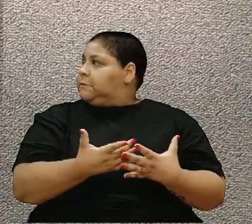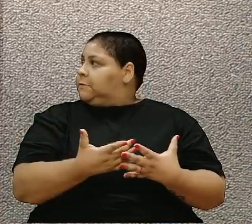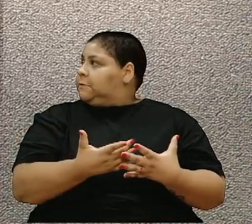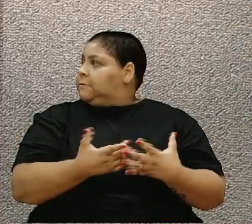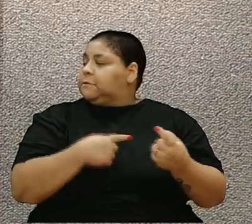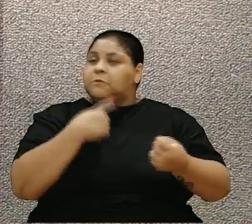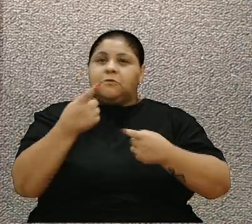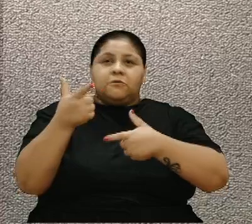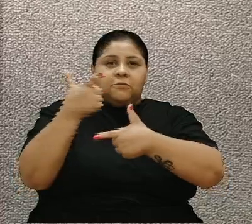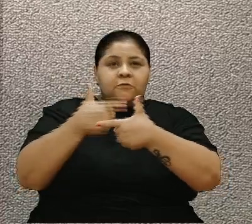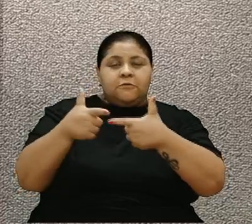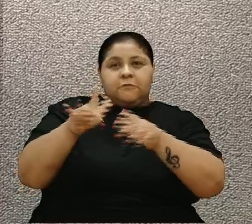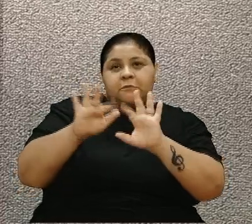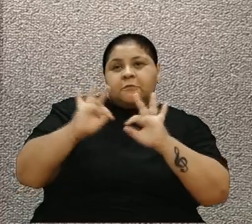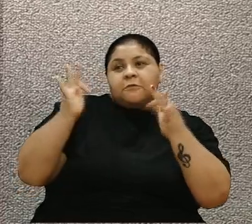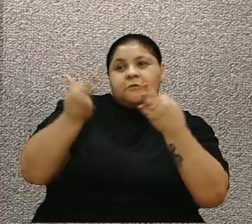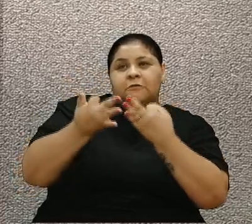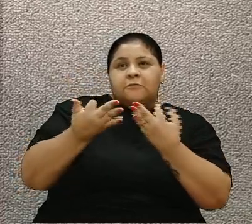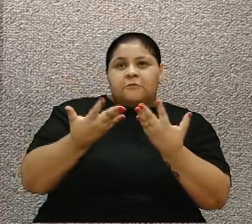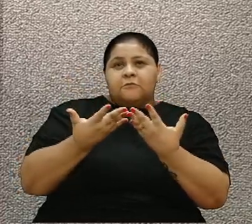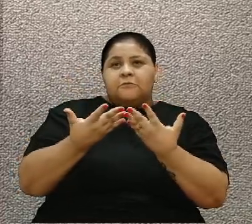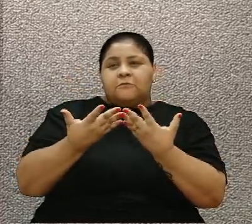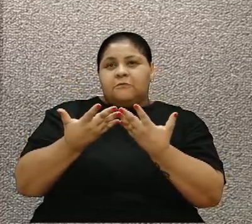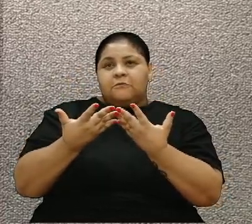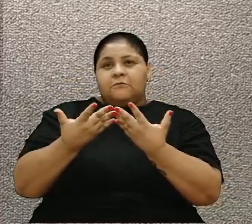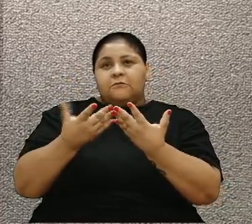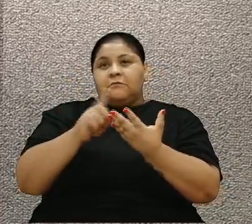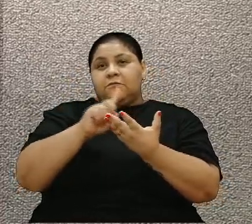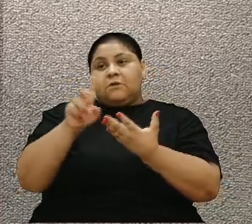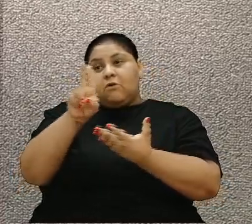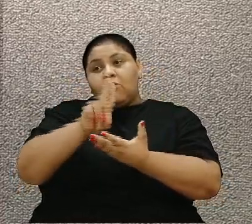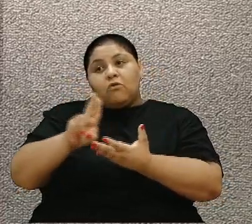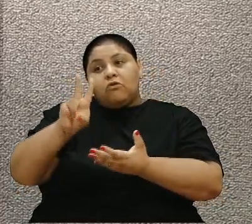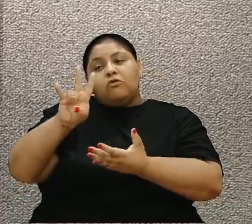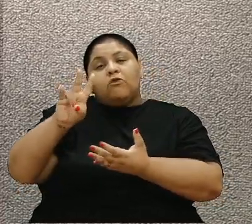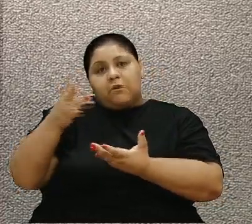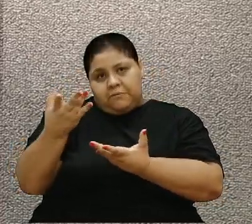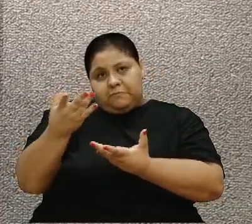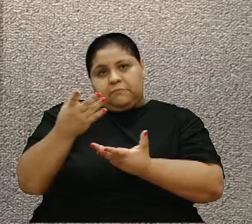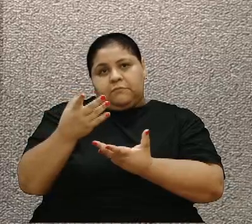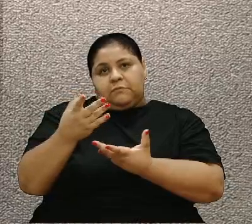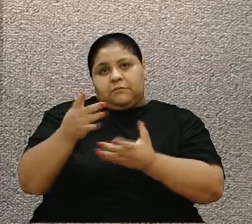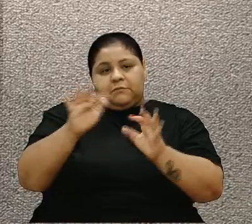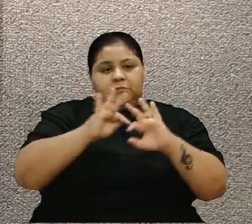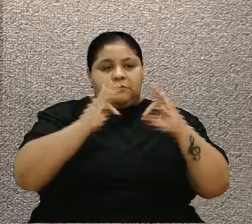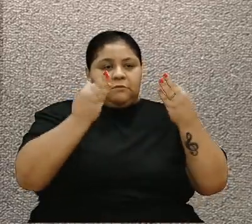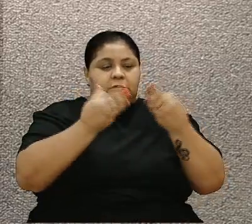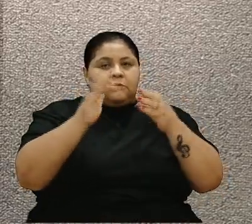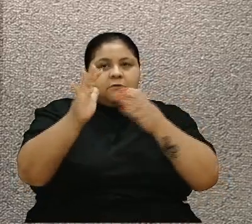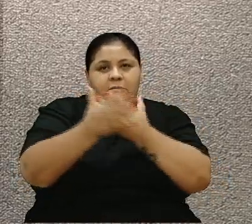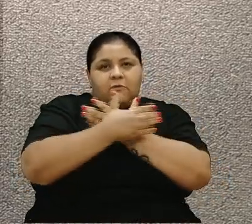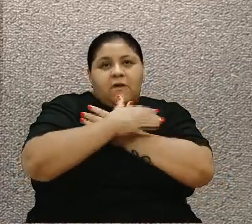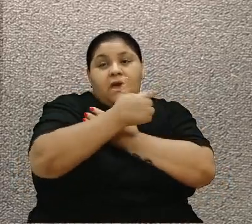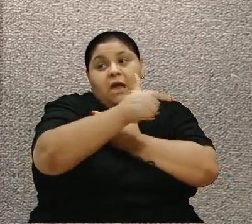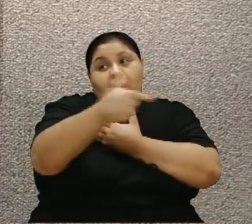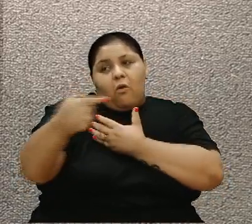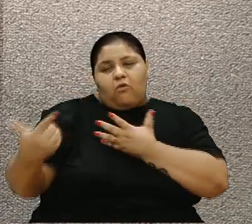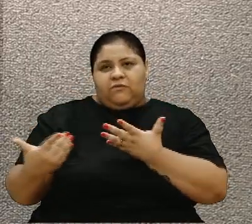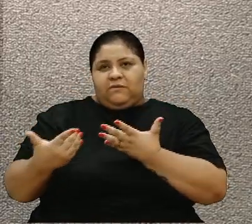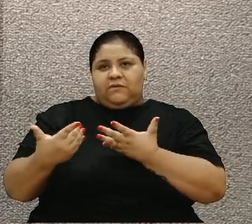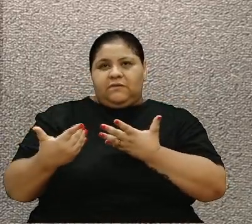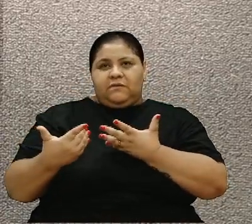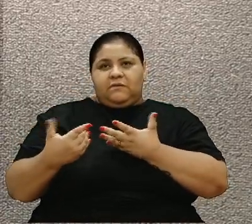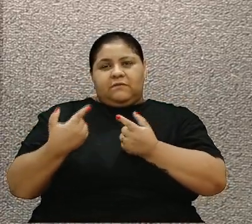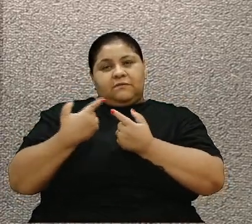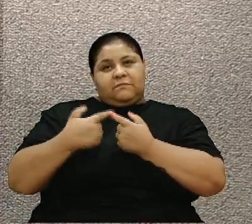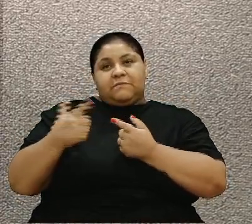alguma situação em que um familiar nosso não se envolveu com droga? É uma situação. Se a família acolhe, é outra situação. Mas é